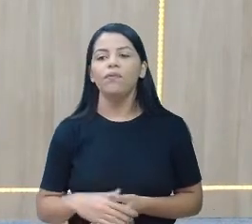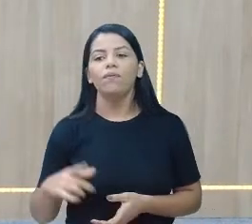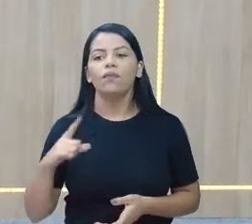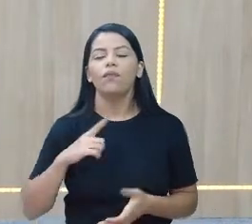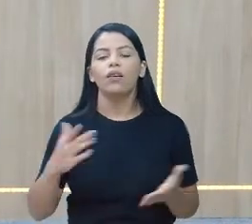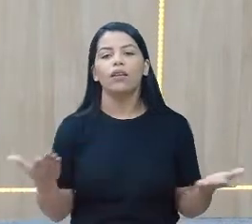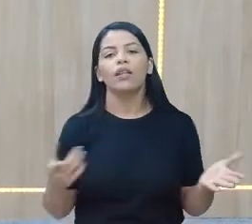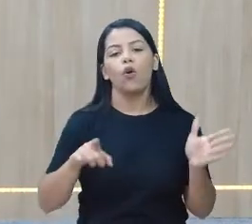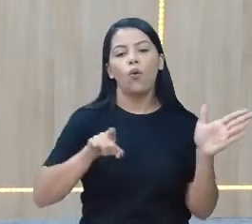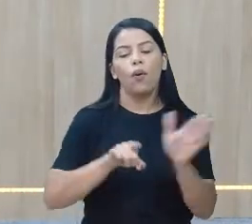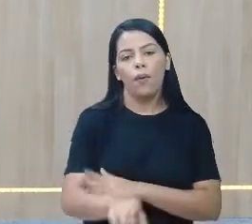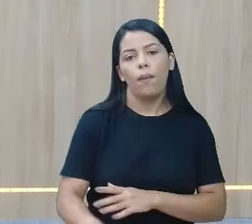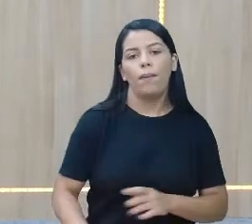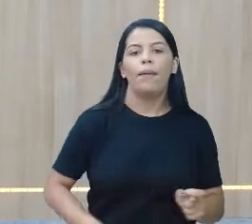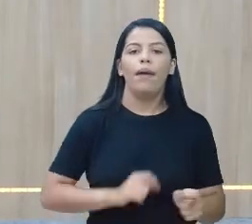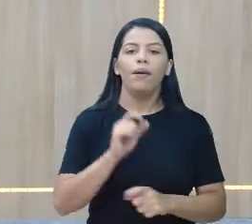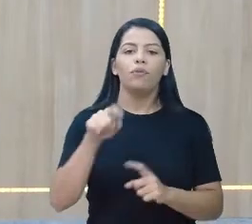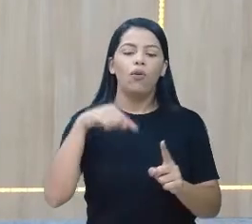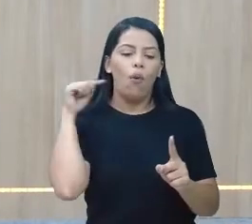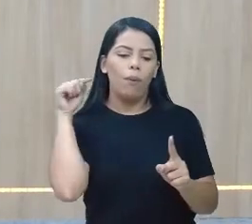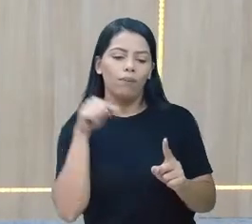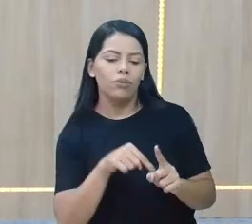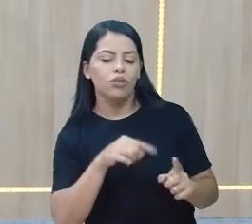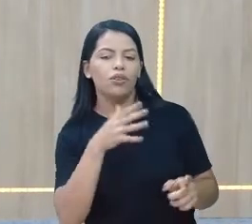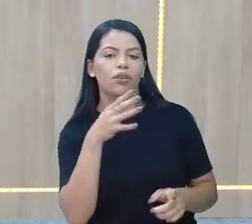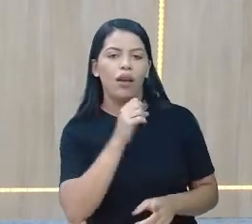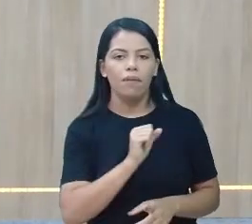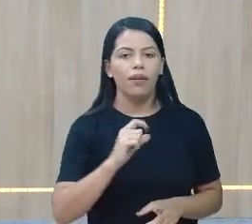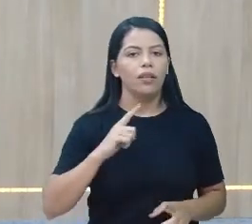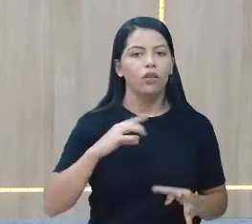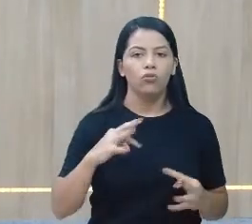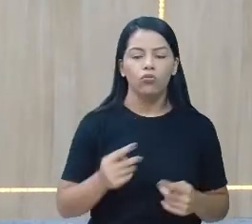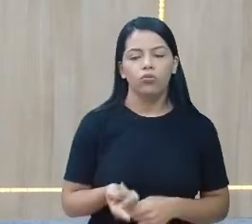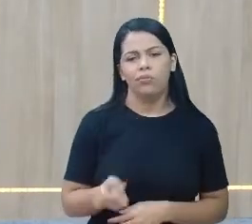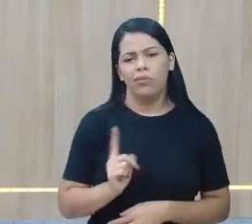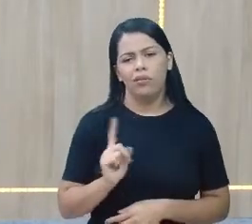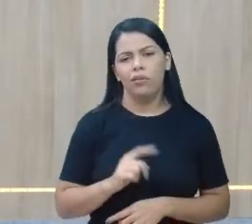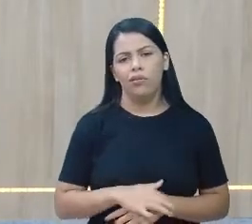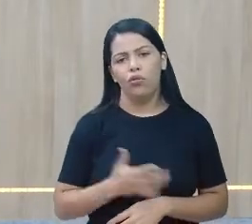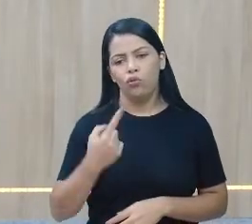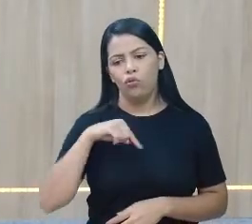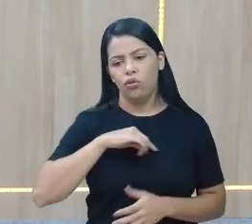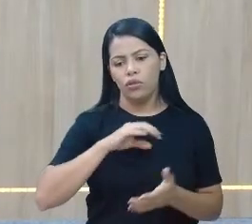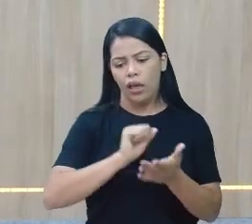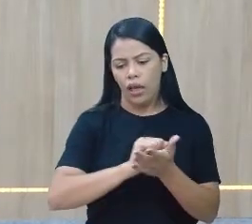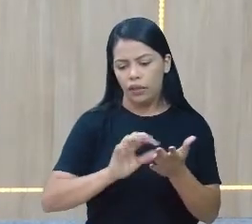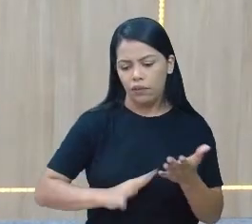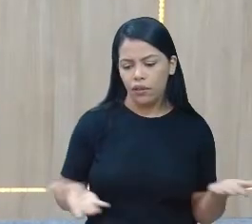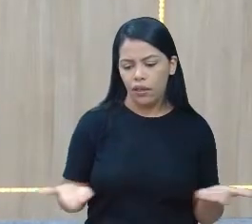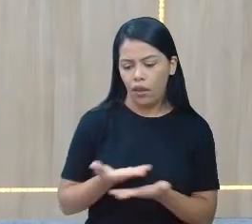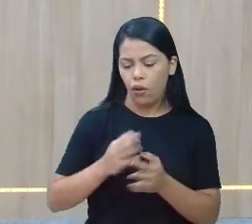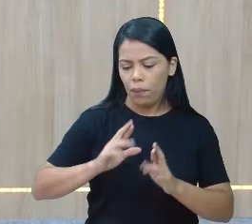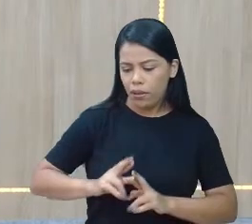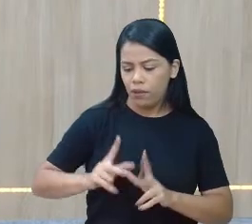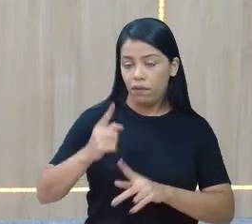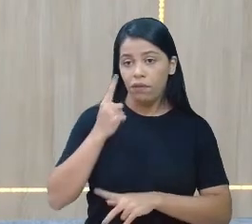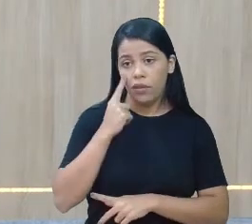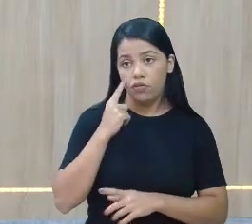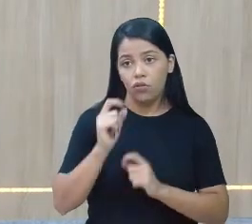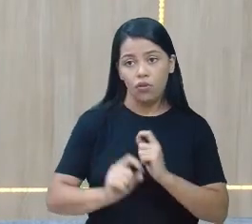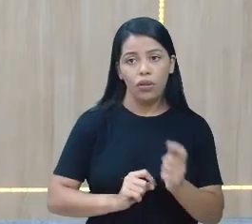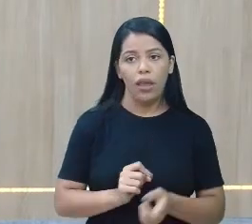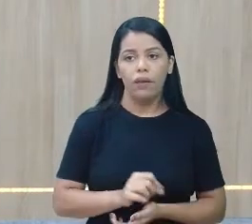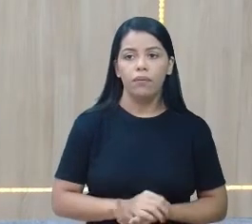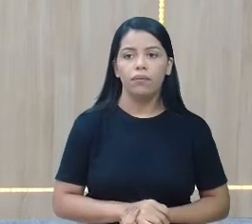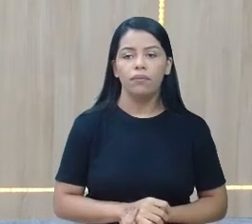pergunta, vai vir com questão objetiva, vai vir com aquela coisa toda. Não, gente! A nossa atividade de hoje vai ser bem diferente, ó. Olha só a atividade de hoje que é, ó.